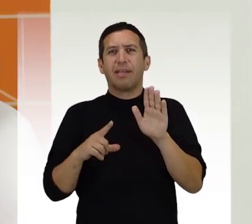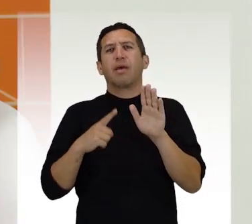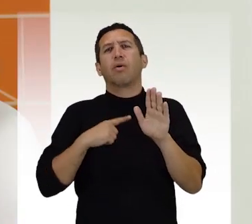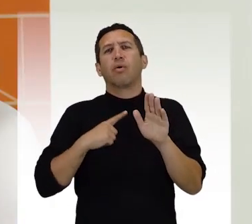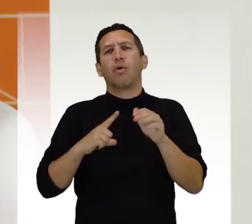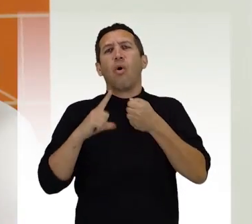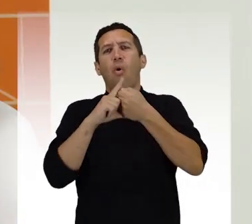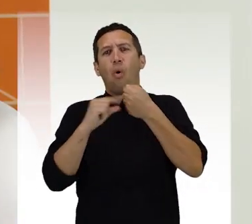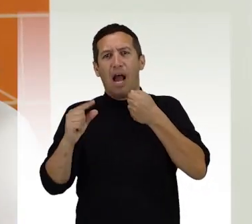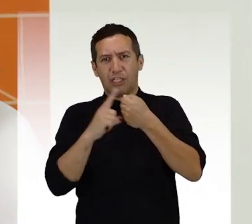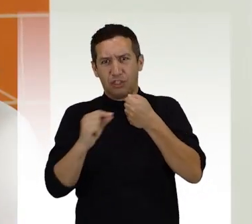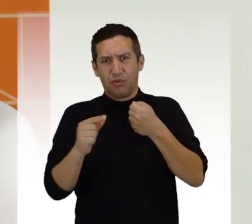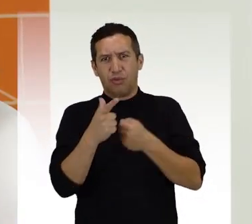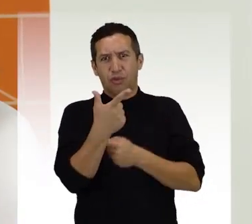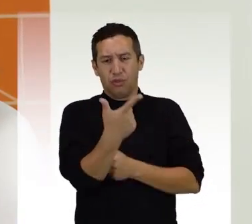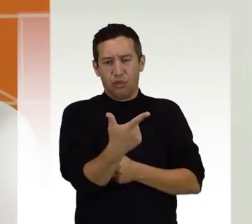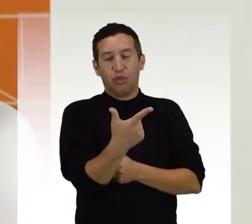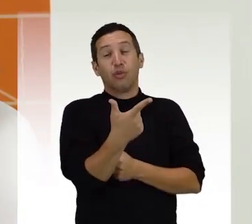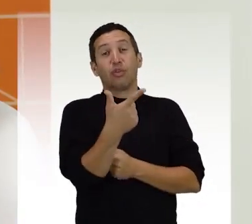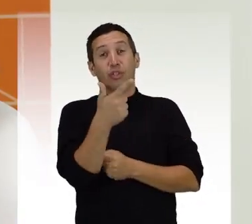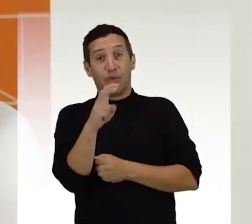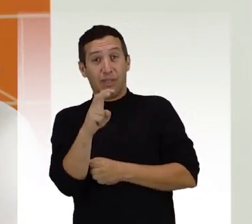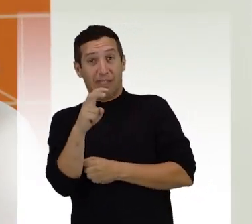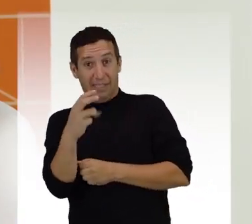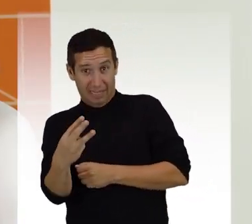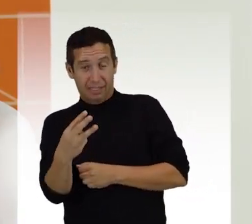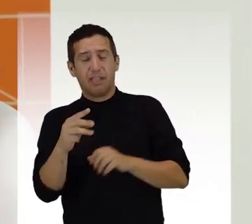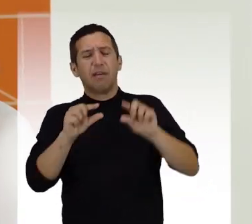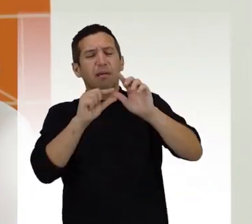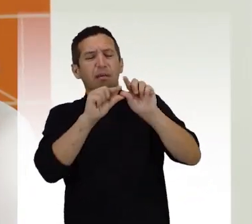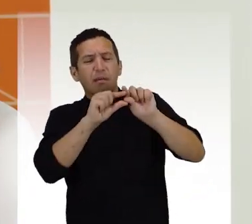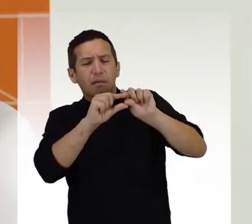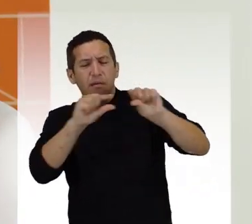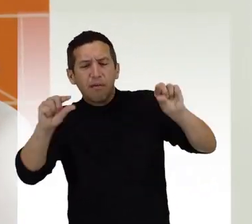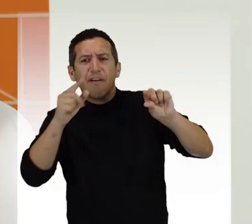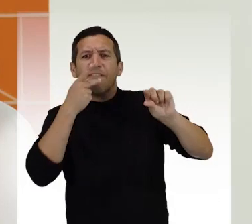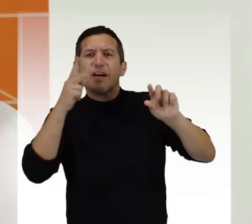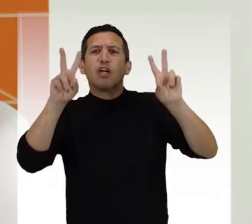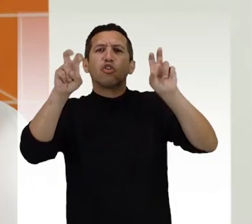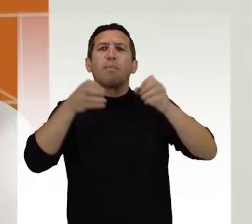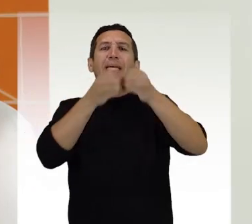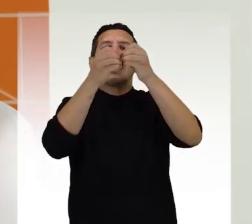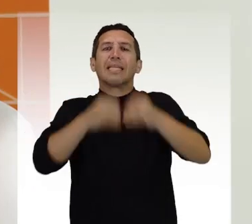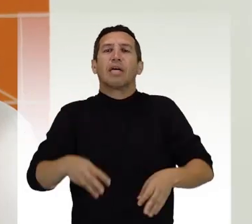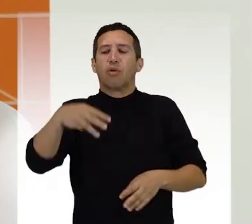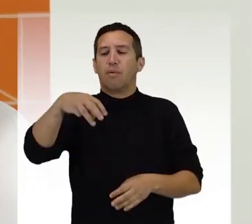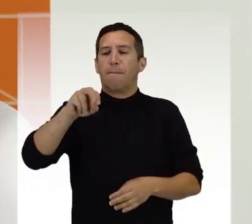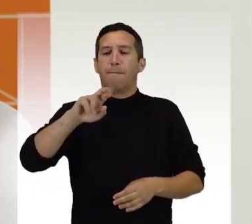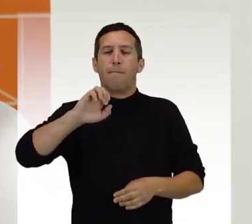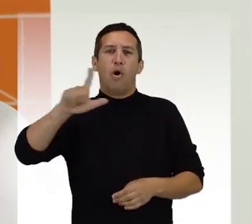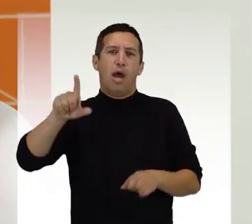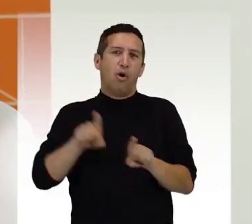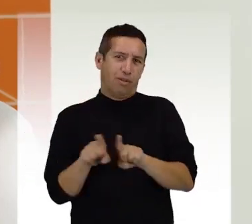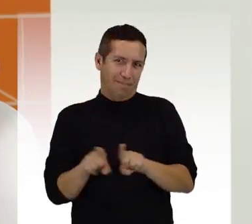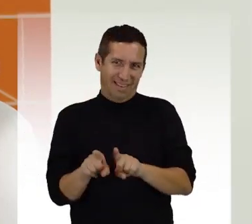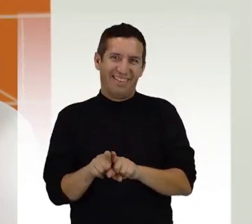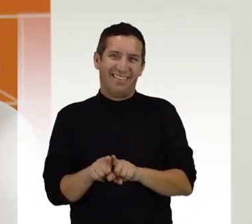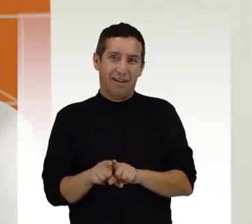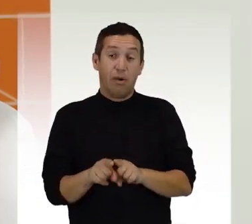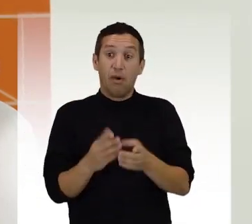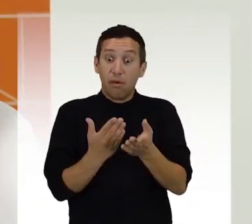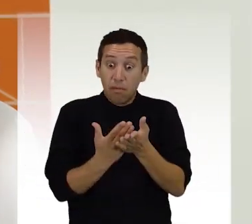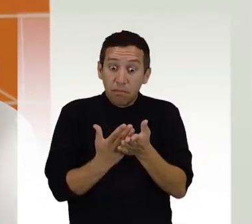lá no artigo 253, o novo artigo 253, parametrizava o dano moral. Então, quando nós começamos